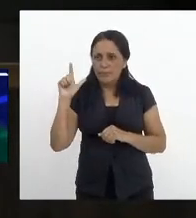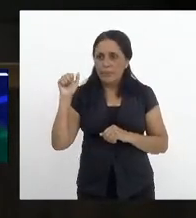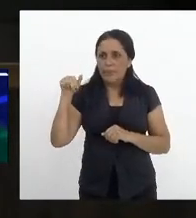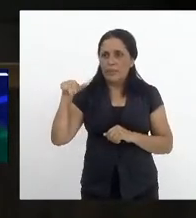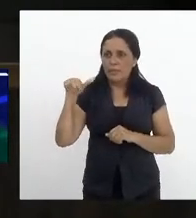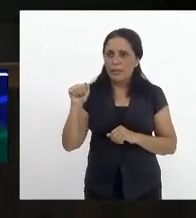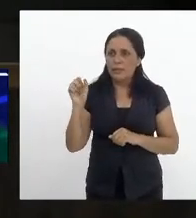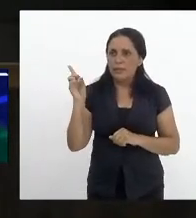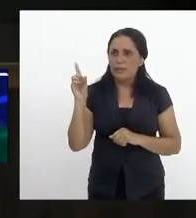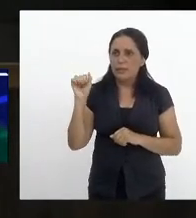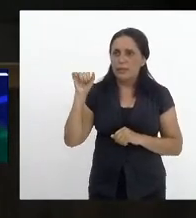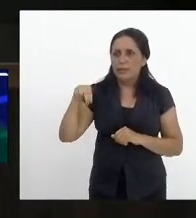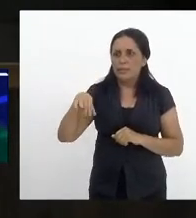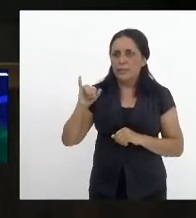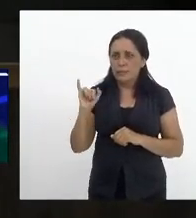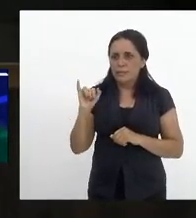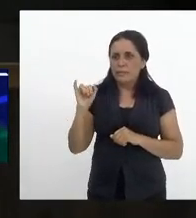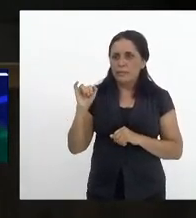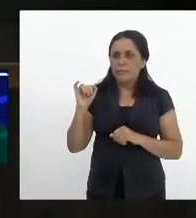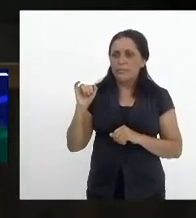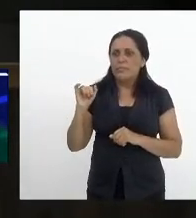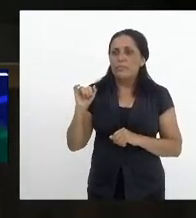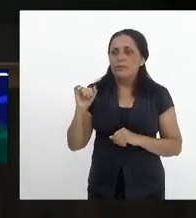Dani, Mônica, Rosenberg,